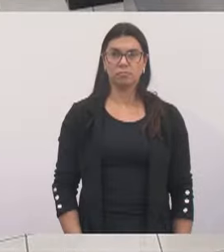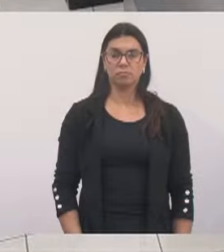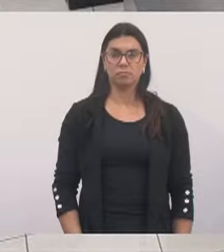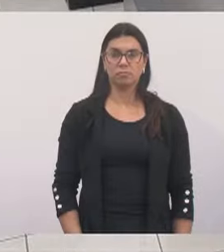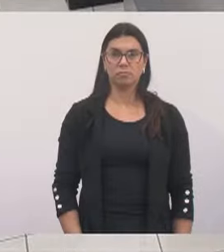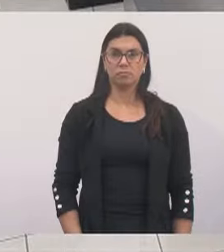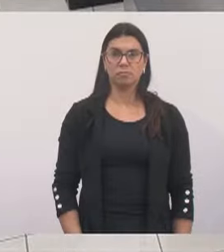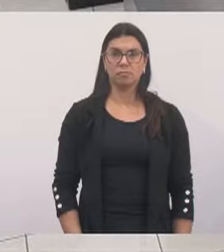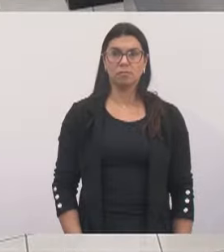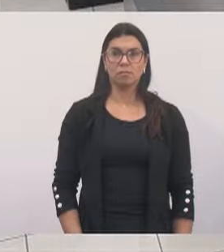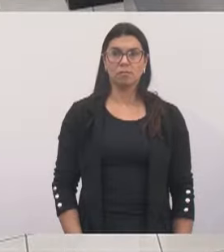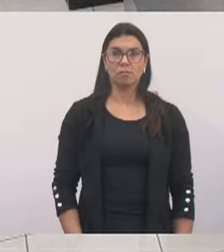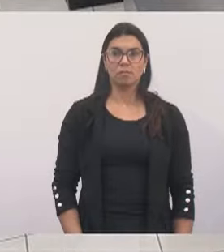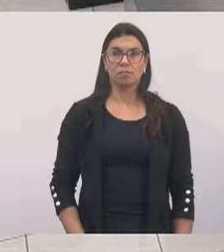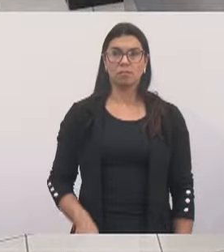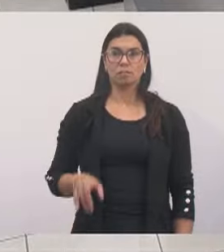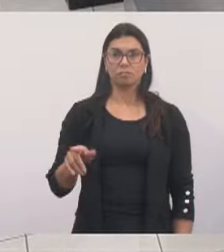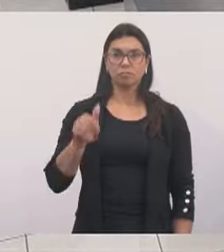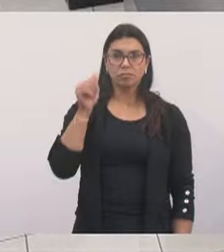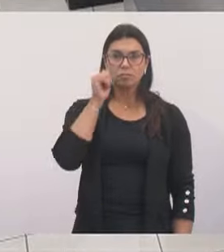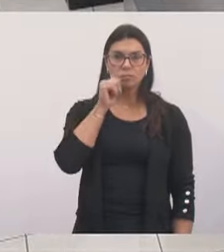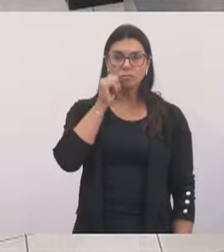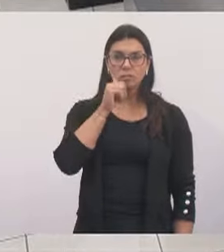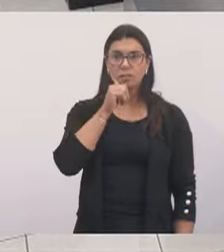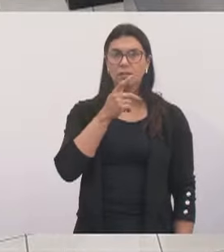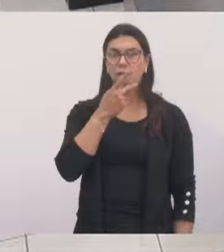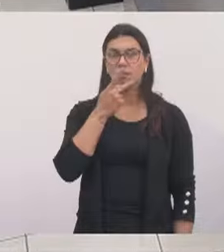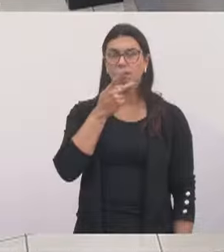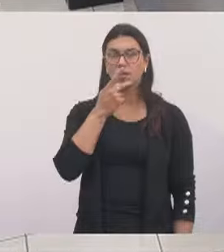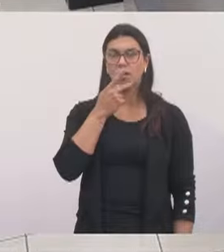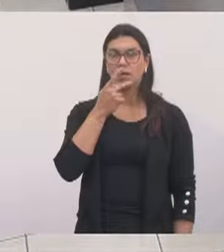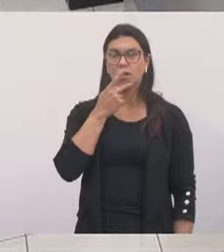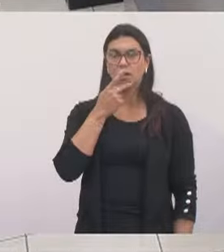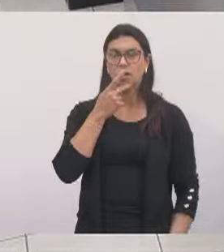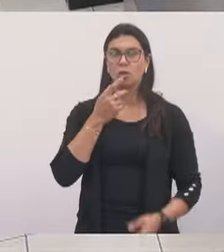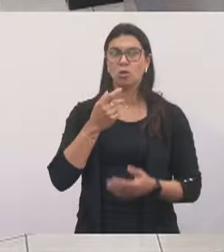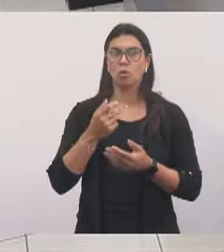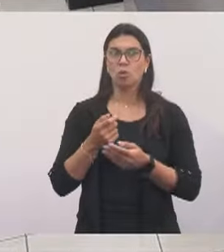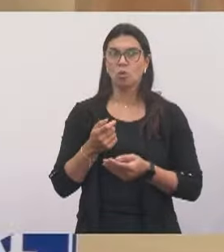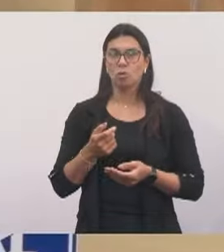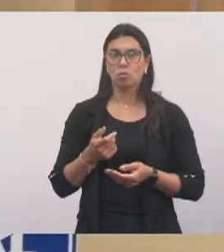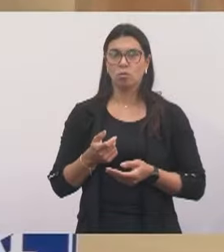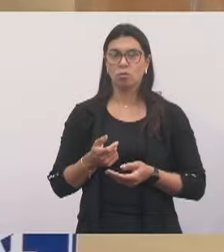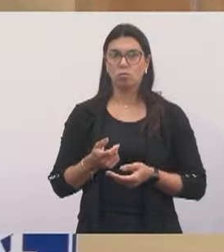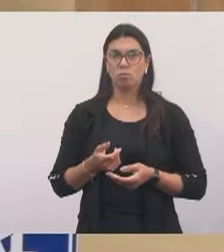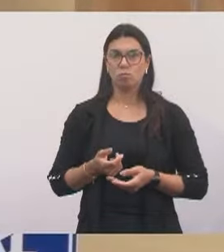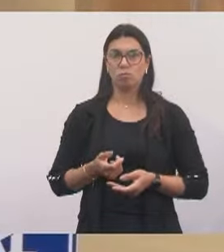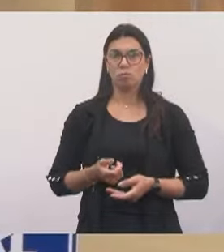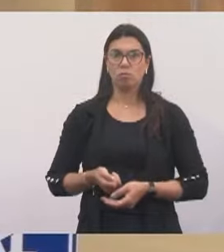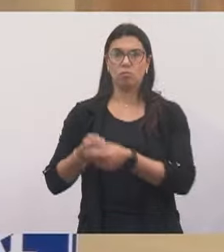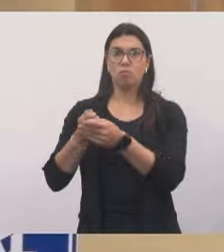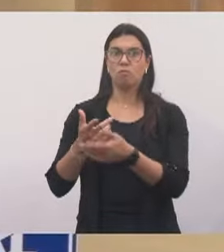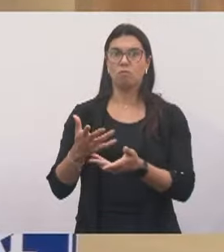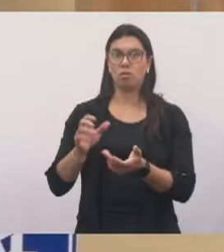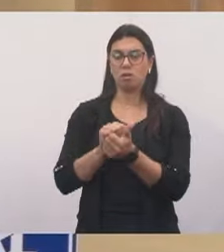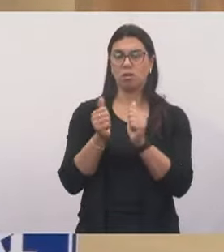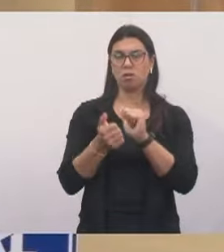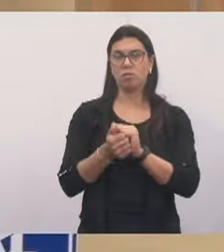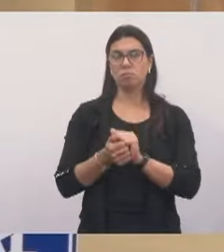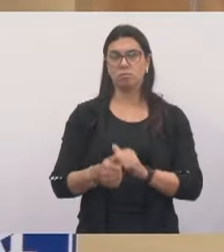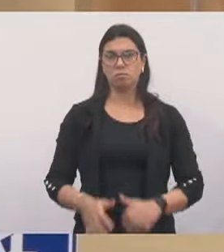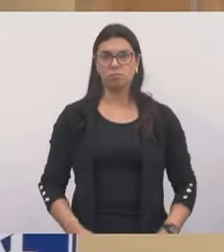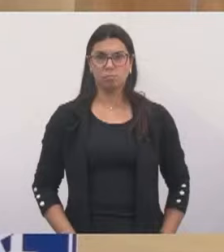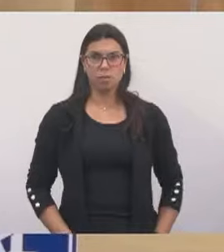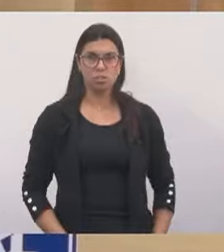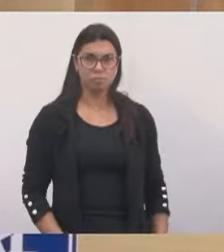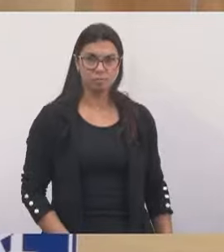Ah, legal. Está falando do vôlei adaptado que está dentro do Leancun. Olha para vocês verem a evolução.